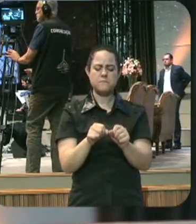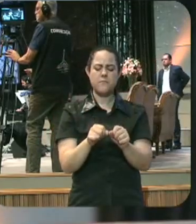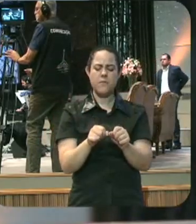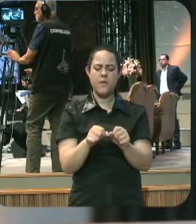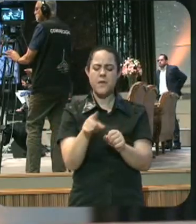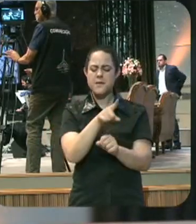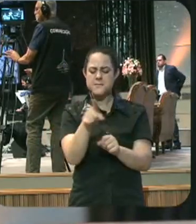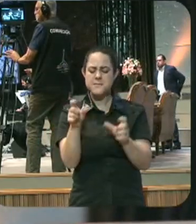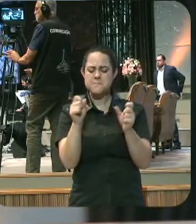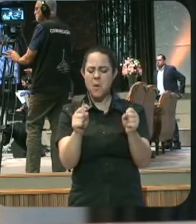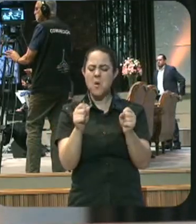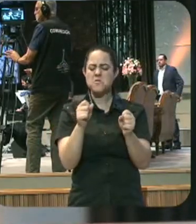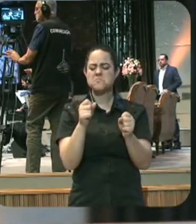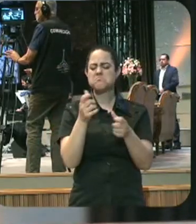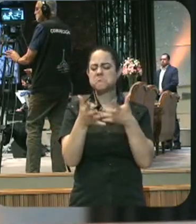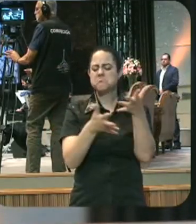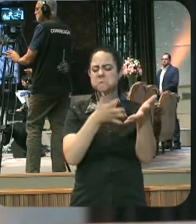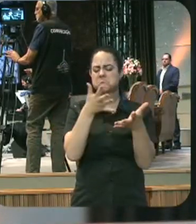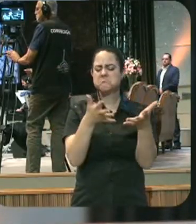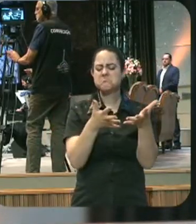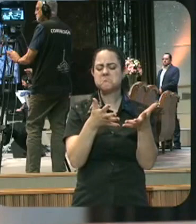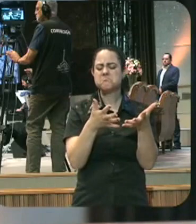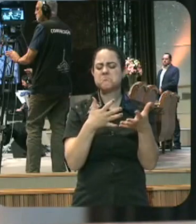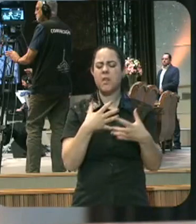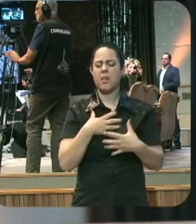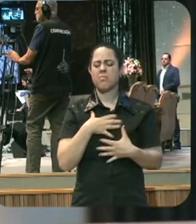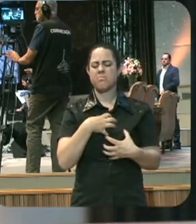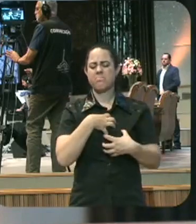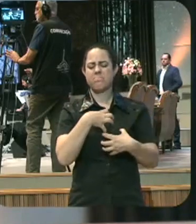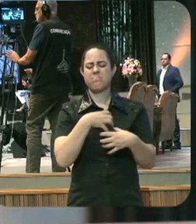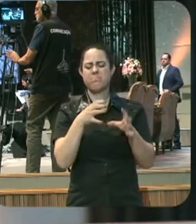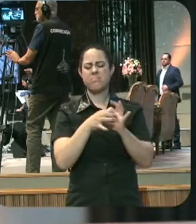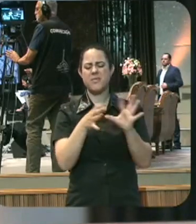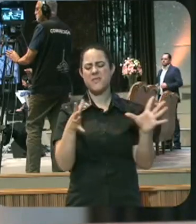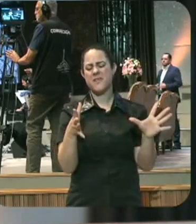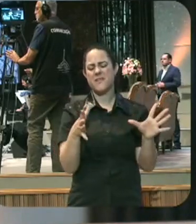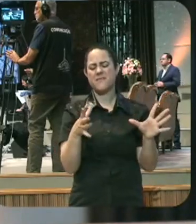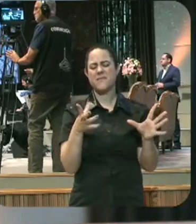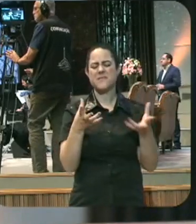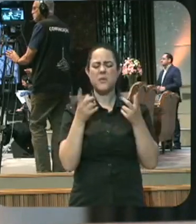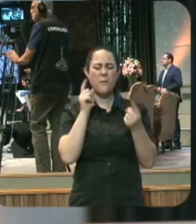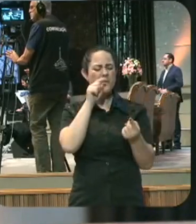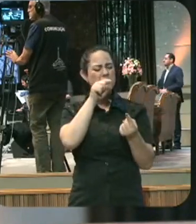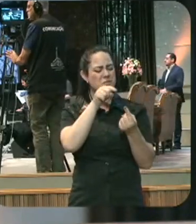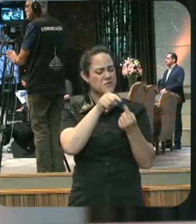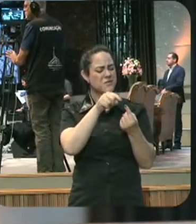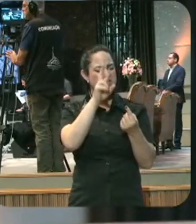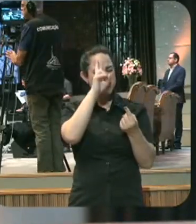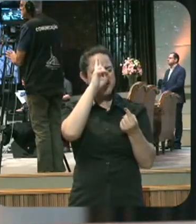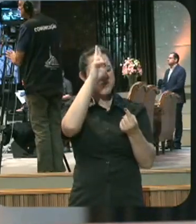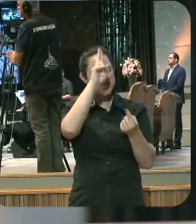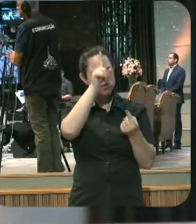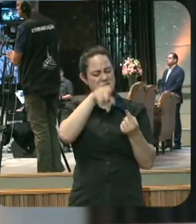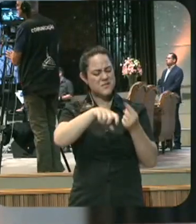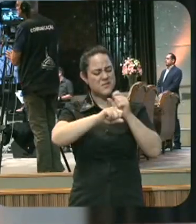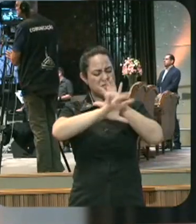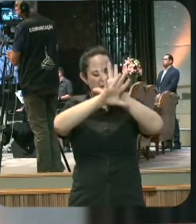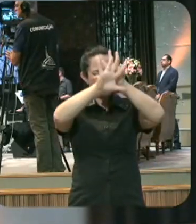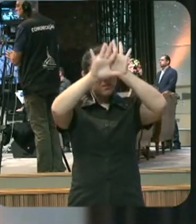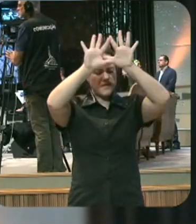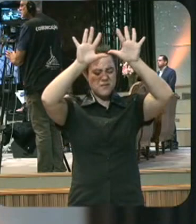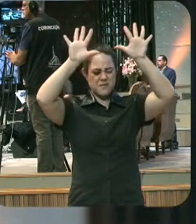eles falem isso espontaneamente, não com outro objetivo a não ser que o Senhor seja